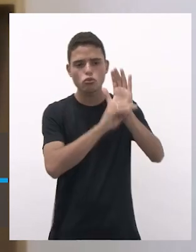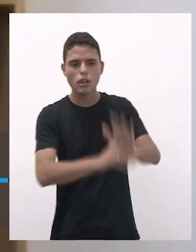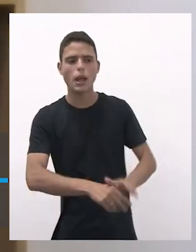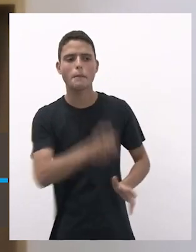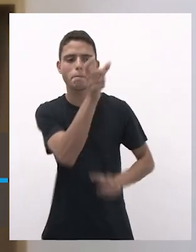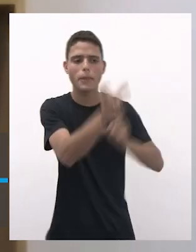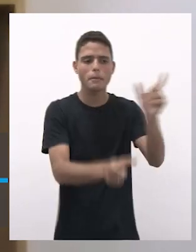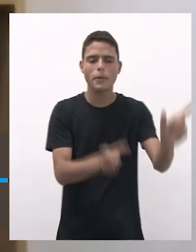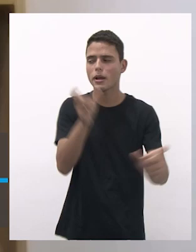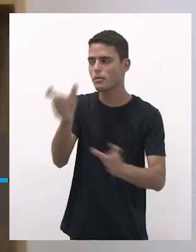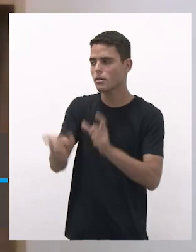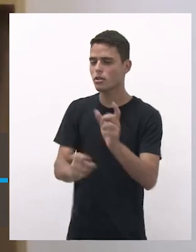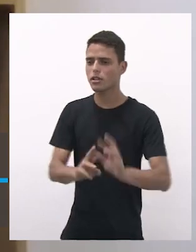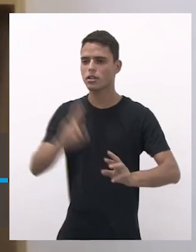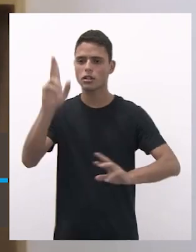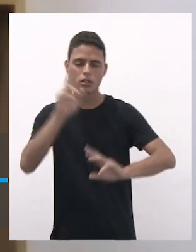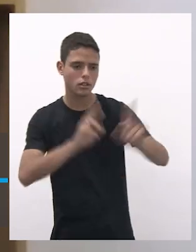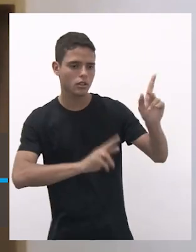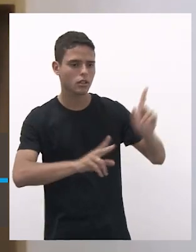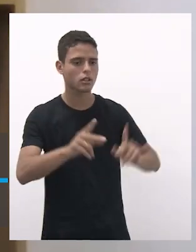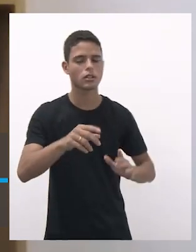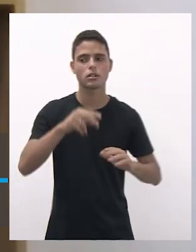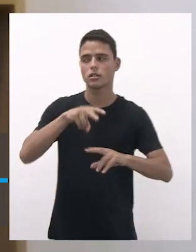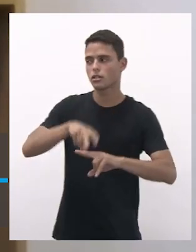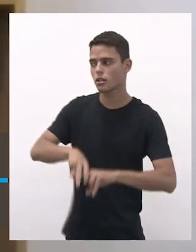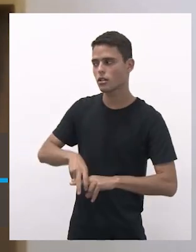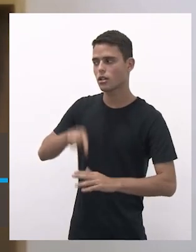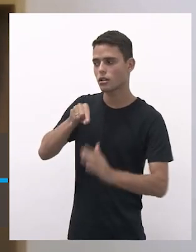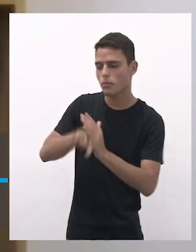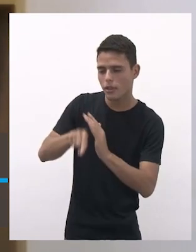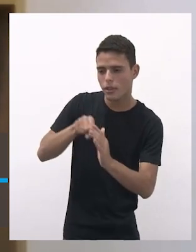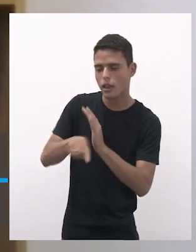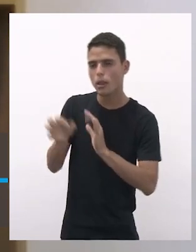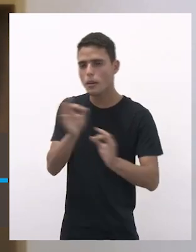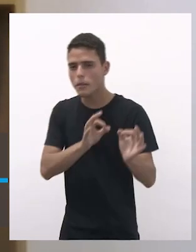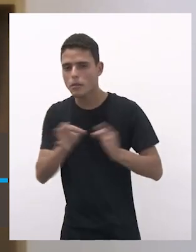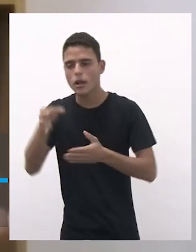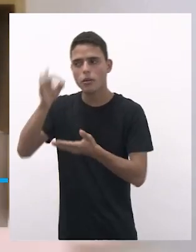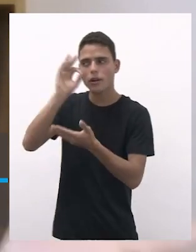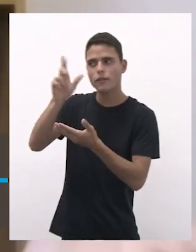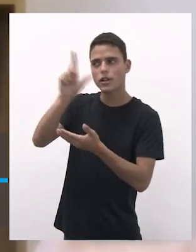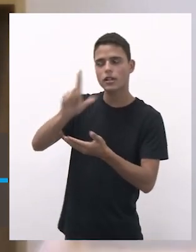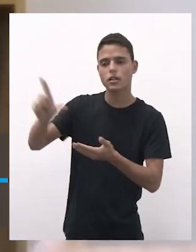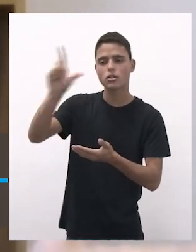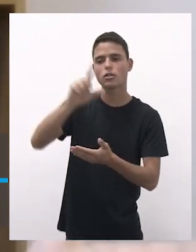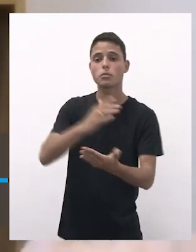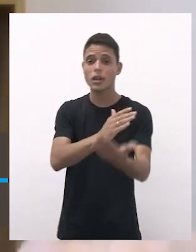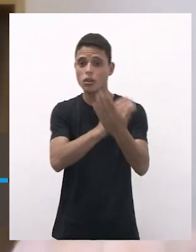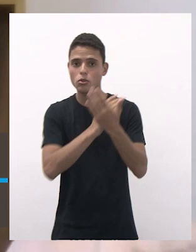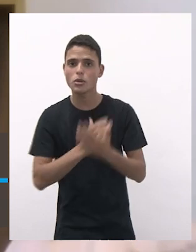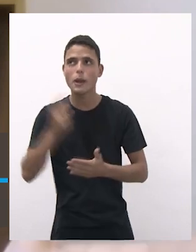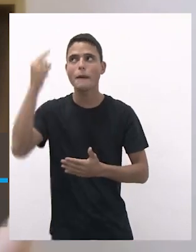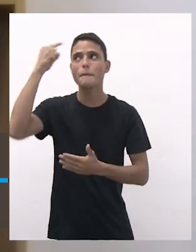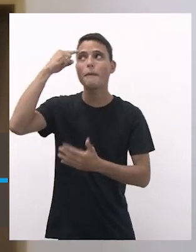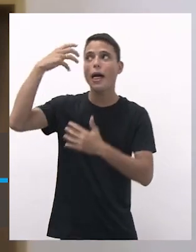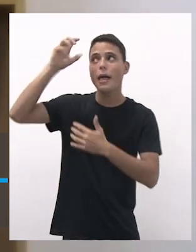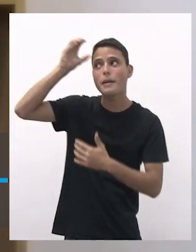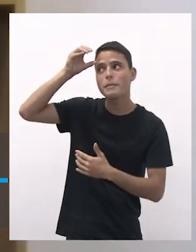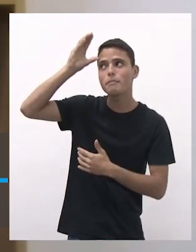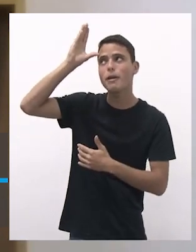diferentes, sentar, pesquisar, preparar o café, isso faz com que eu amplie também meu conhecimento,